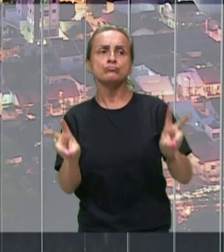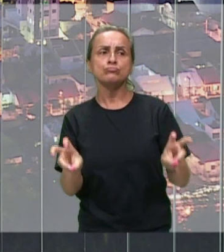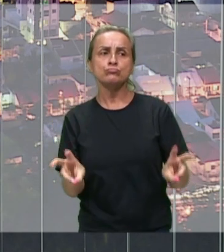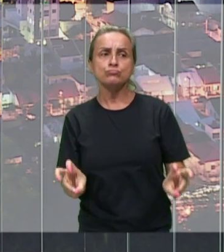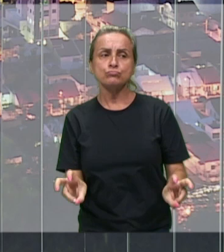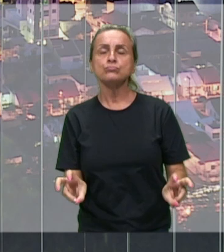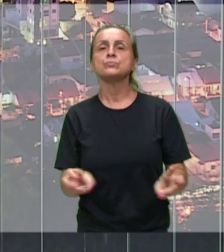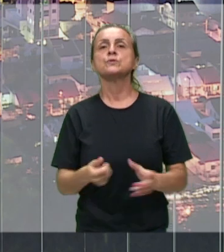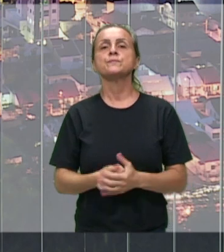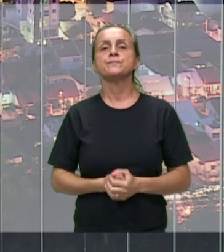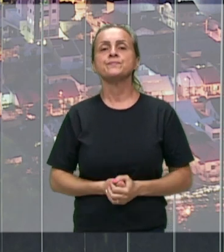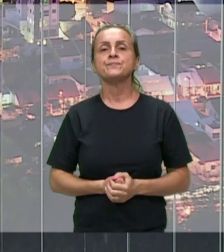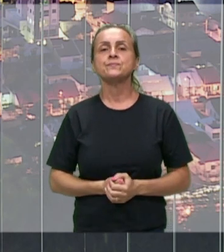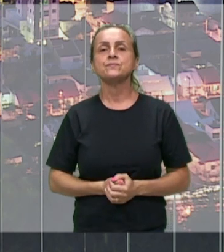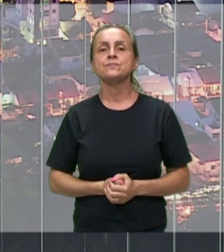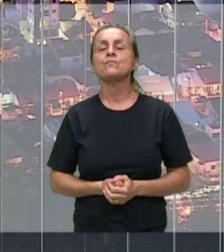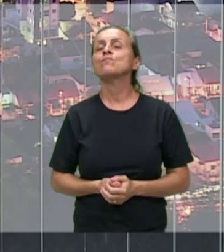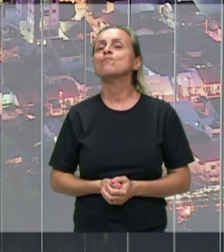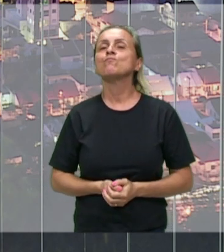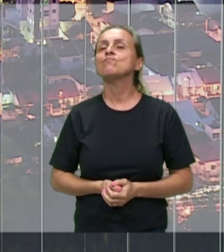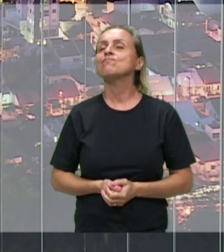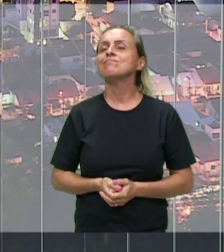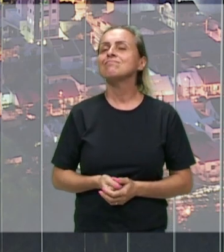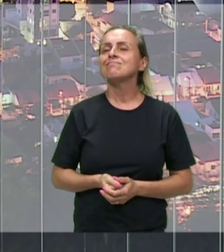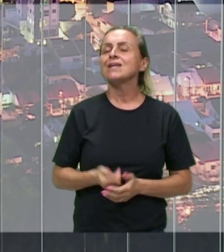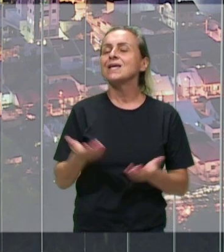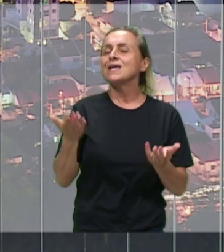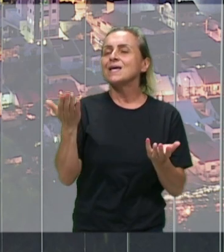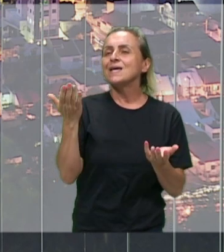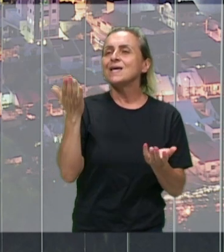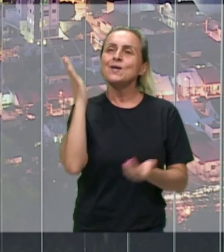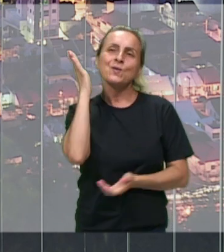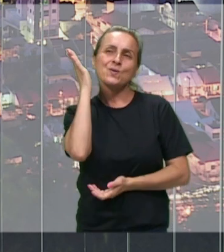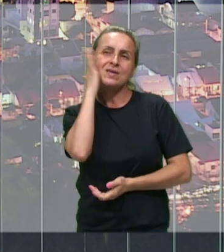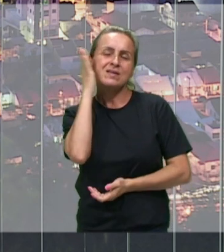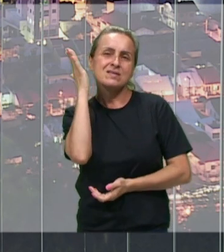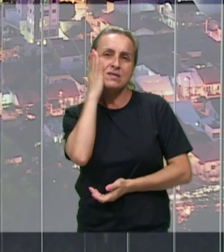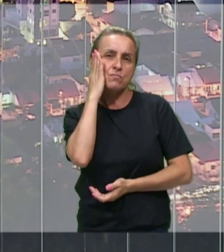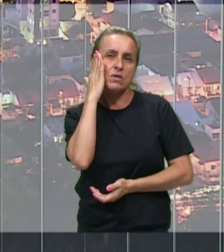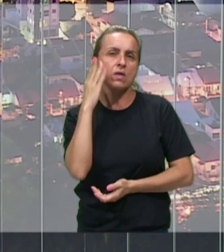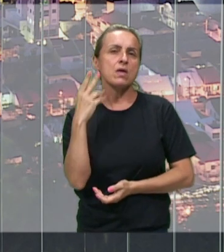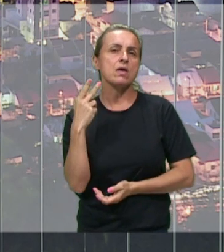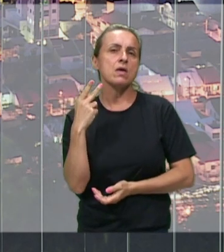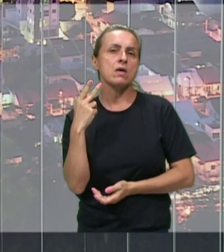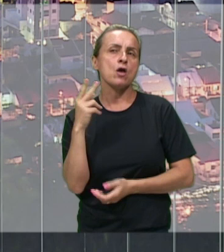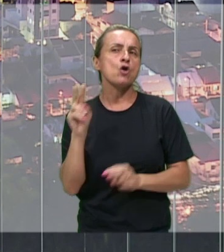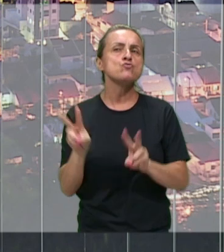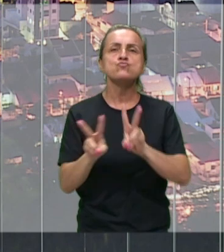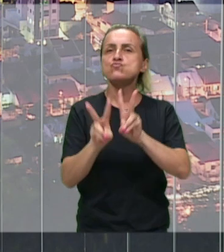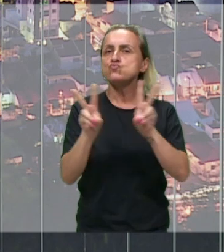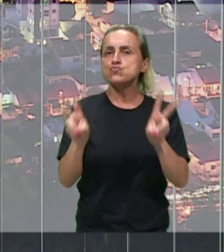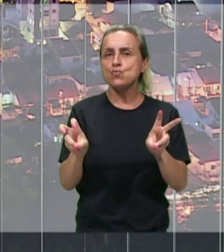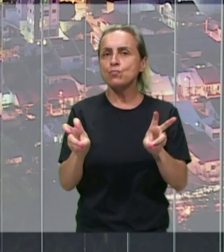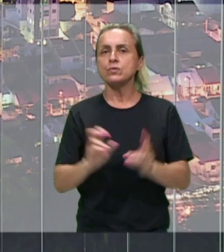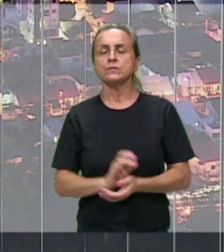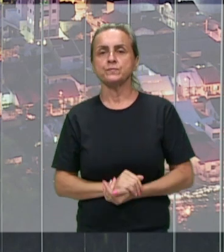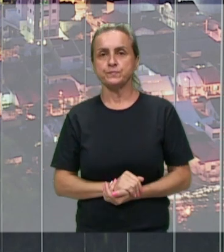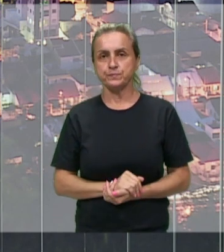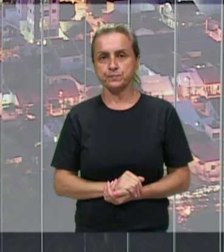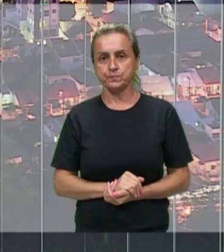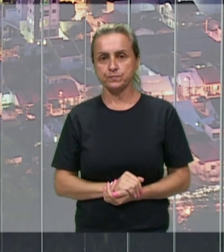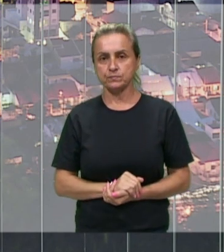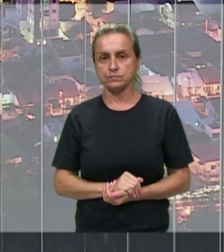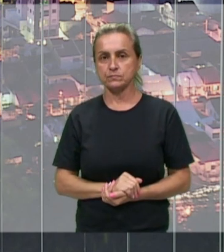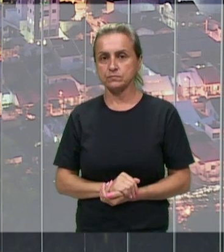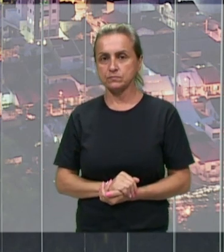espinhosos, digamos assim, eu queria saber contigo a respeito do que você está